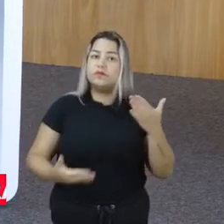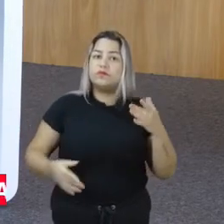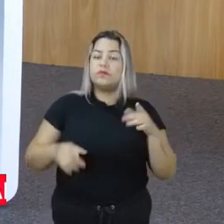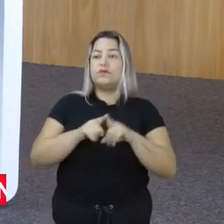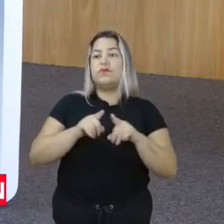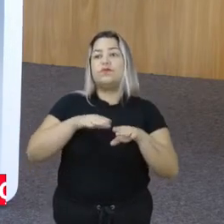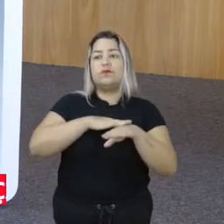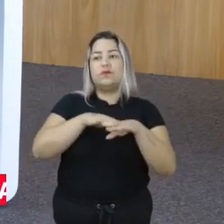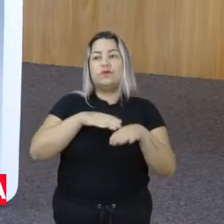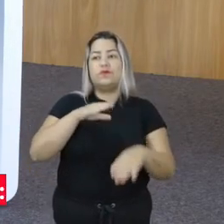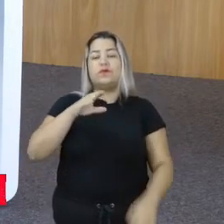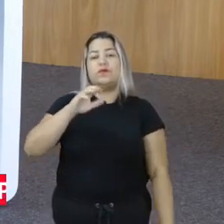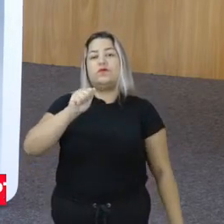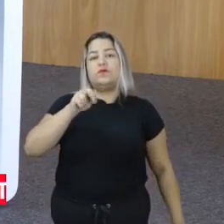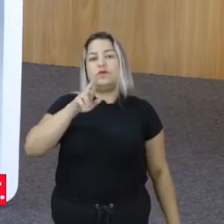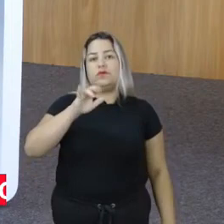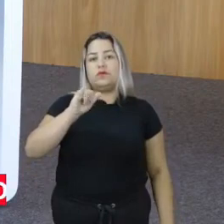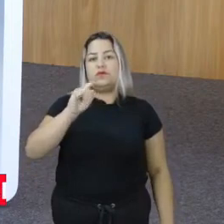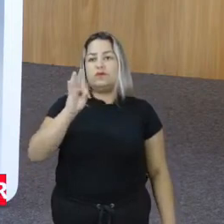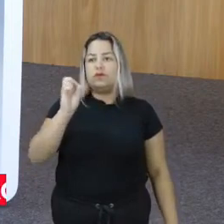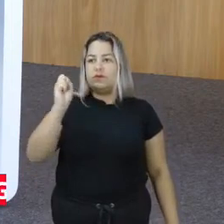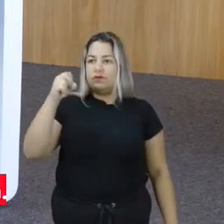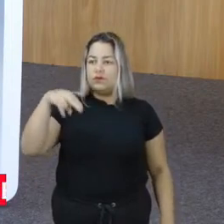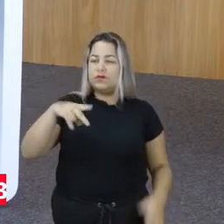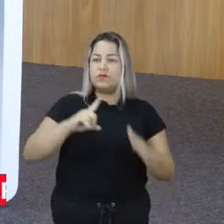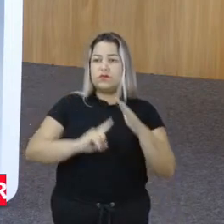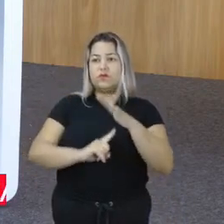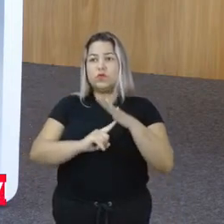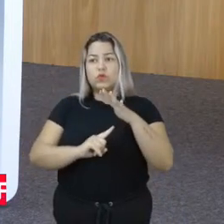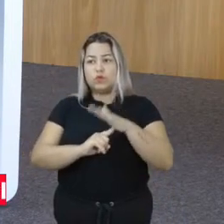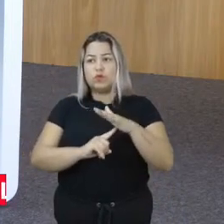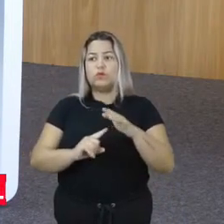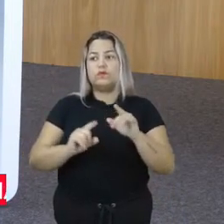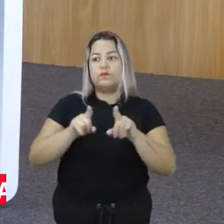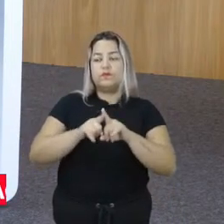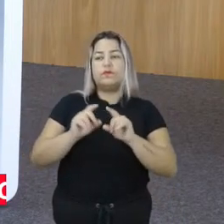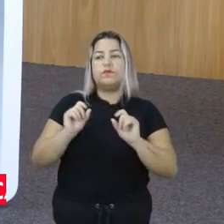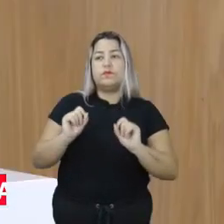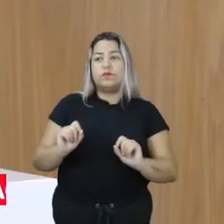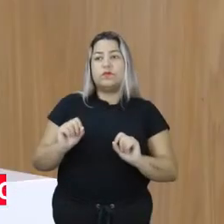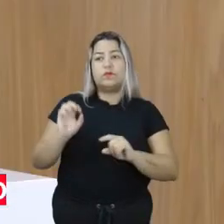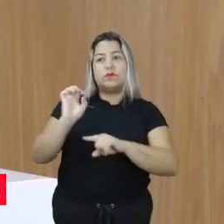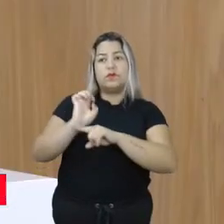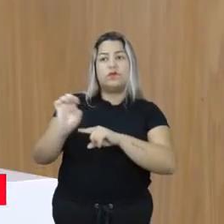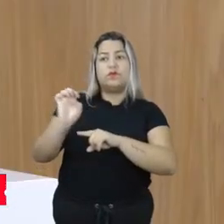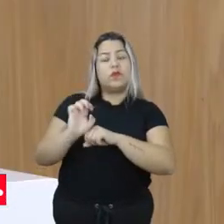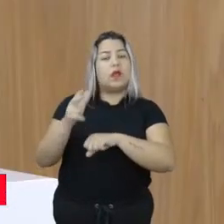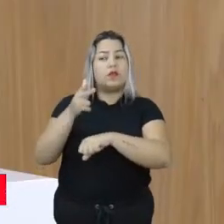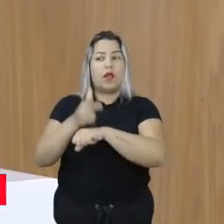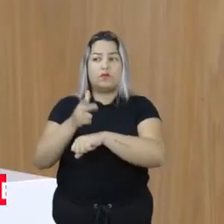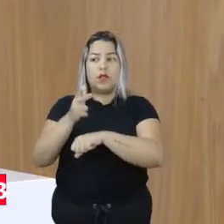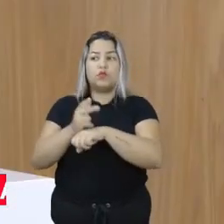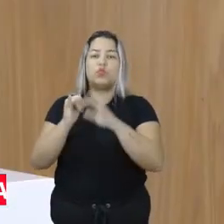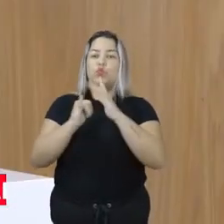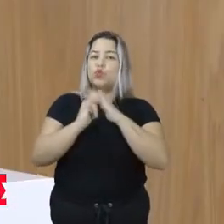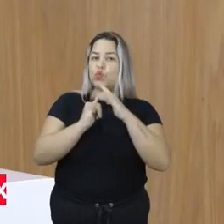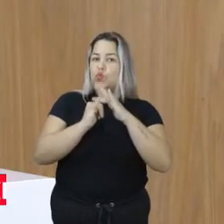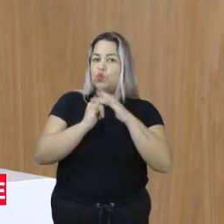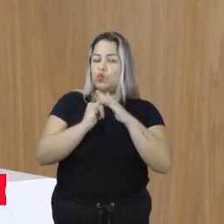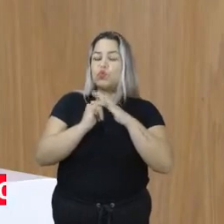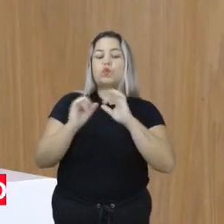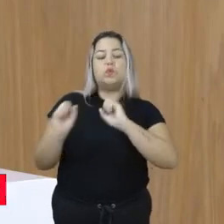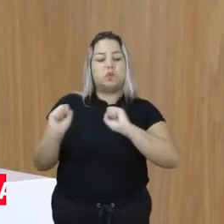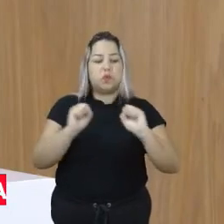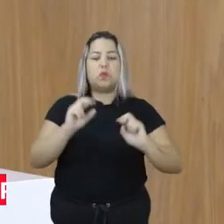Arilson Chiorato, que é presidente do PT do Paraná e também deputado estadual pelo PT do Estado, fica gravado aqui no YouTube e você